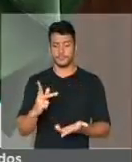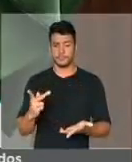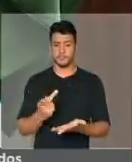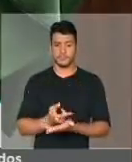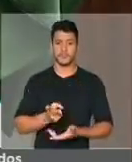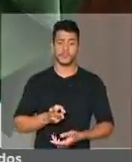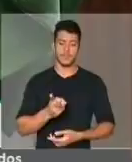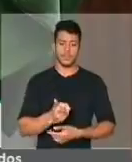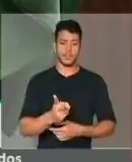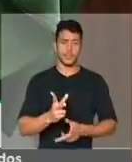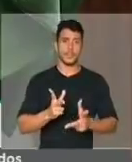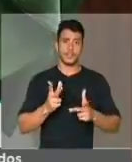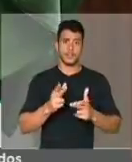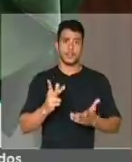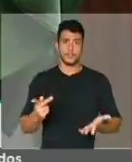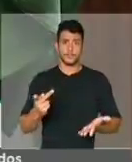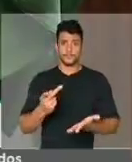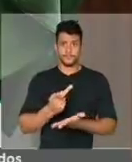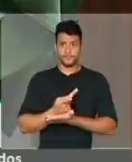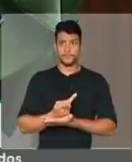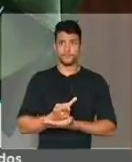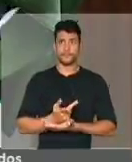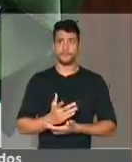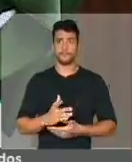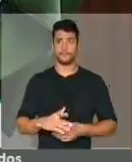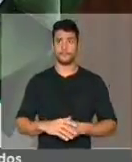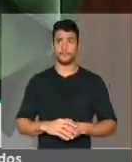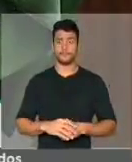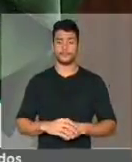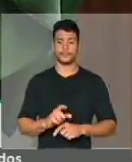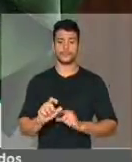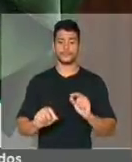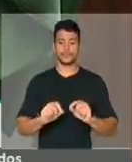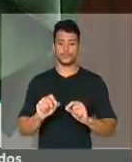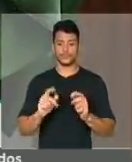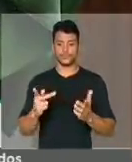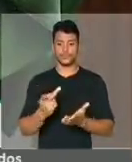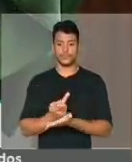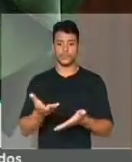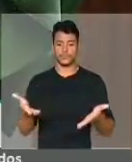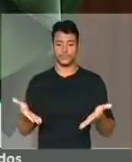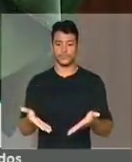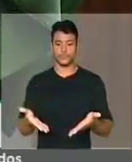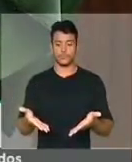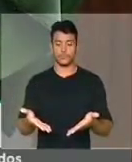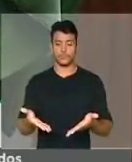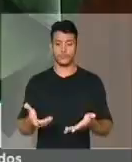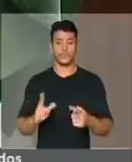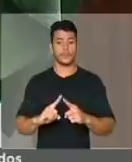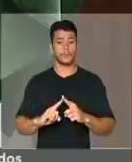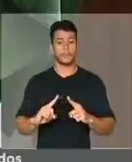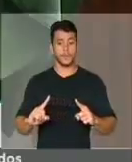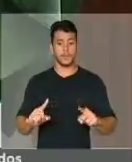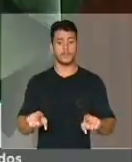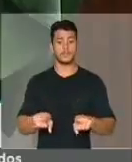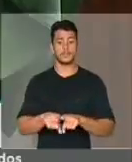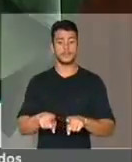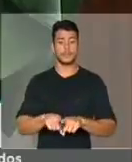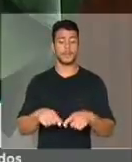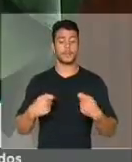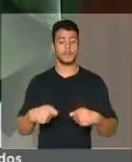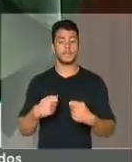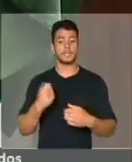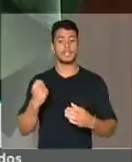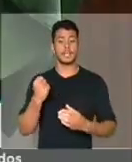ocorreram em situações excepcionais, à semelhança da que agora se apresenta. Por outro lado, é